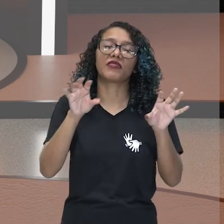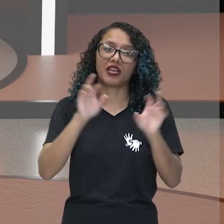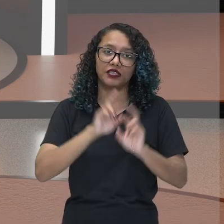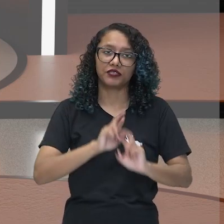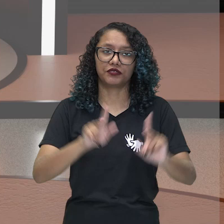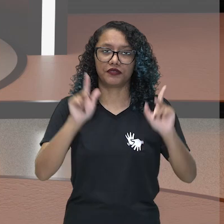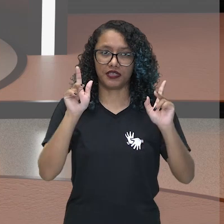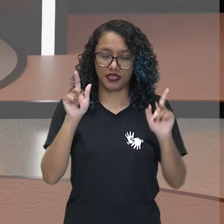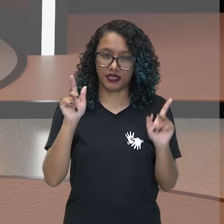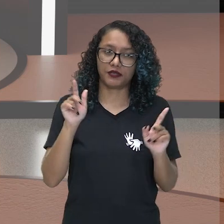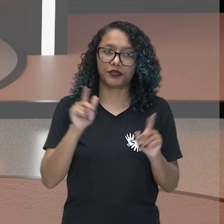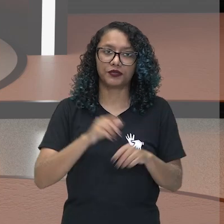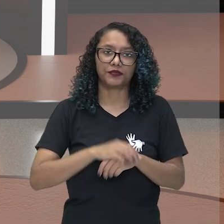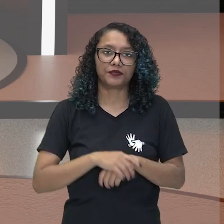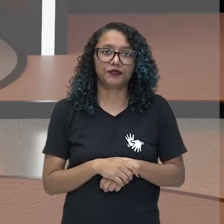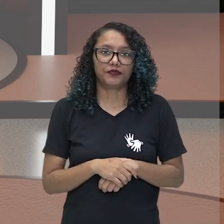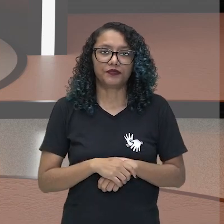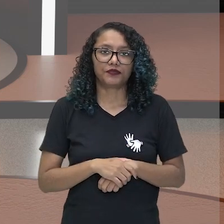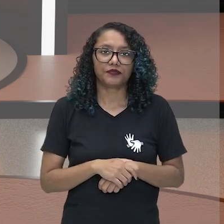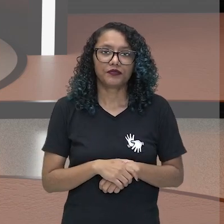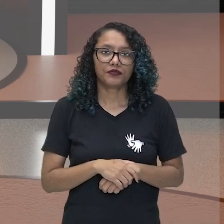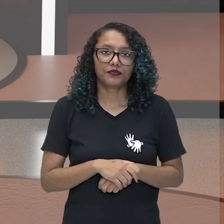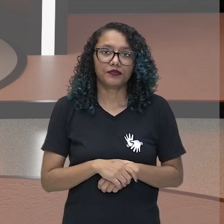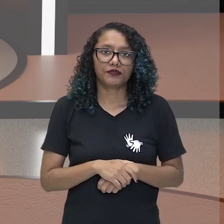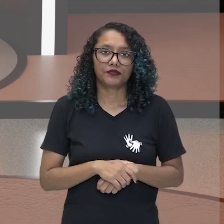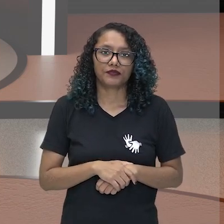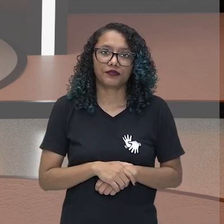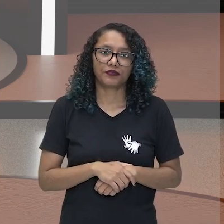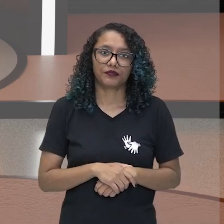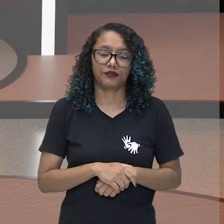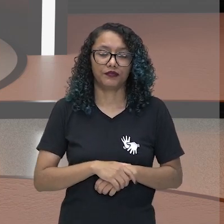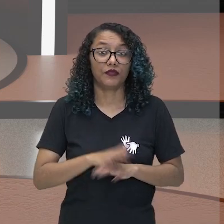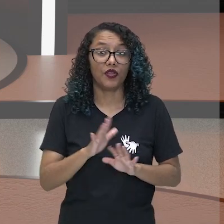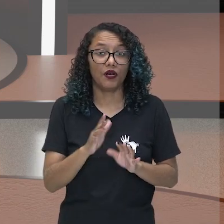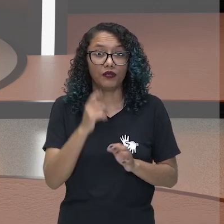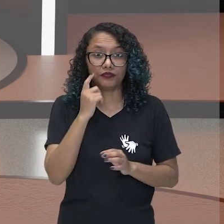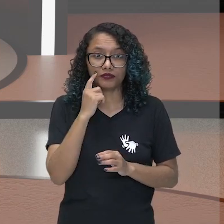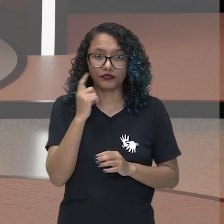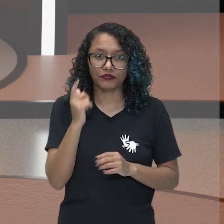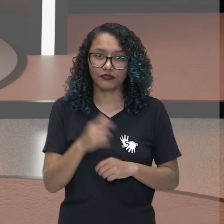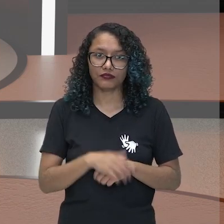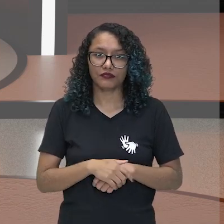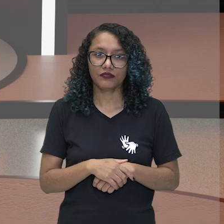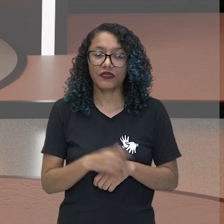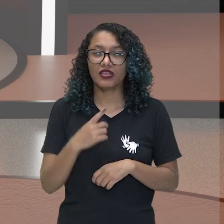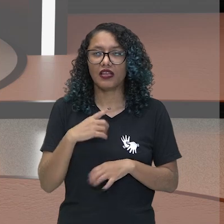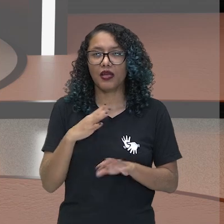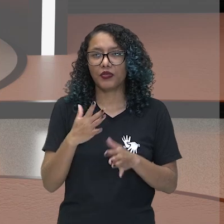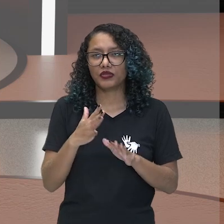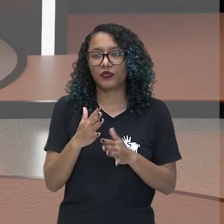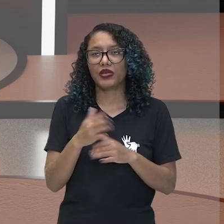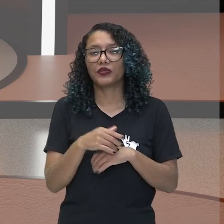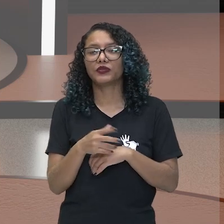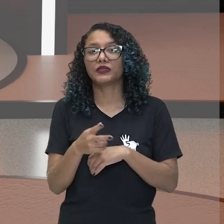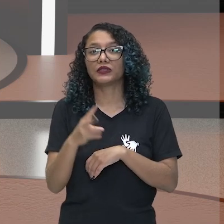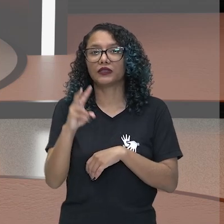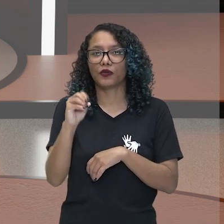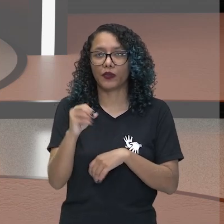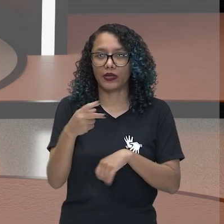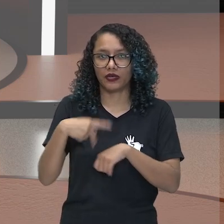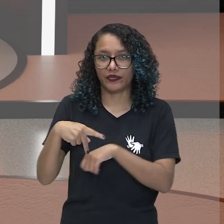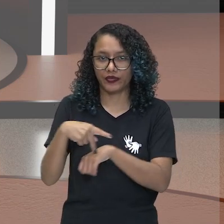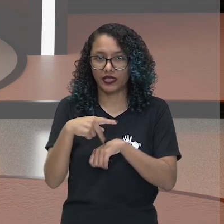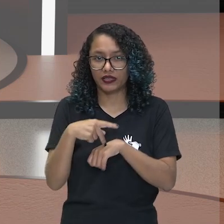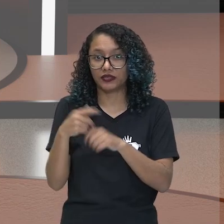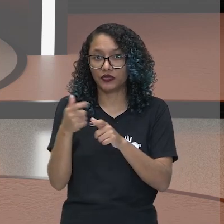completamente diferenciados. A gente verifica aqui na Europa, ela vai possuir cerca de 50 países e o